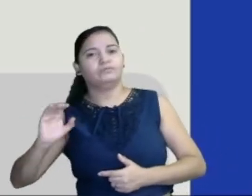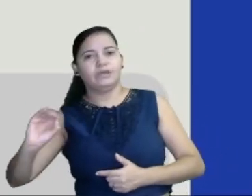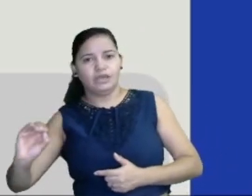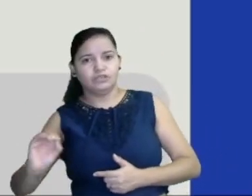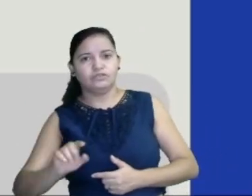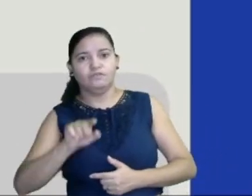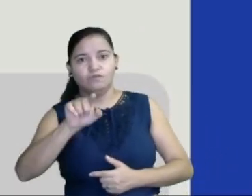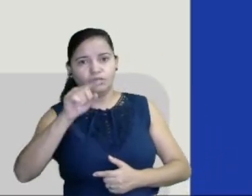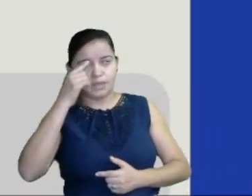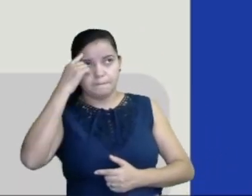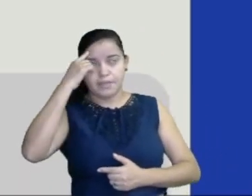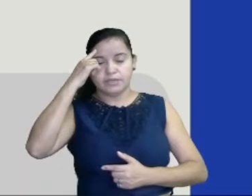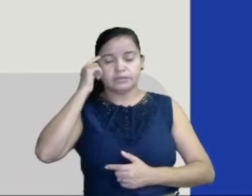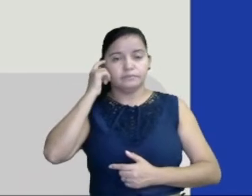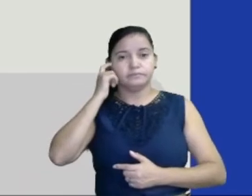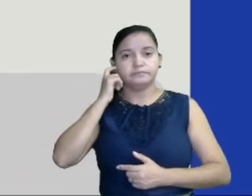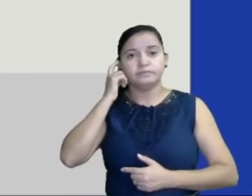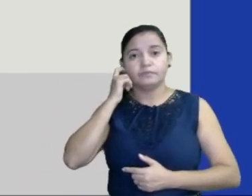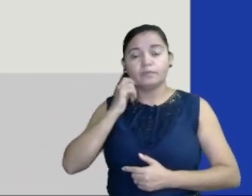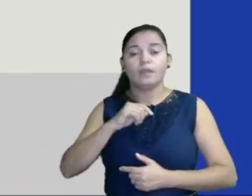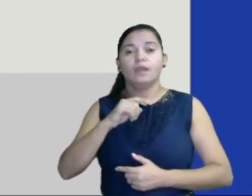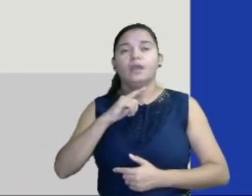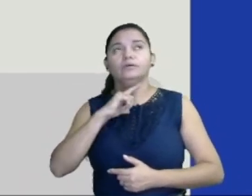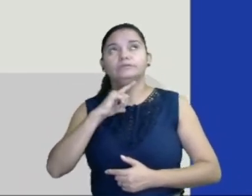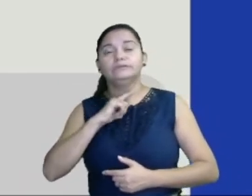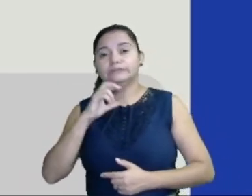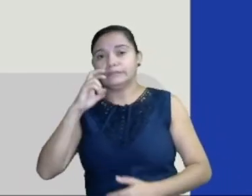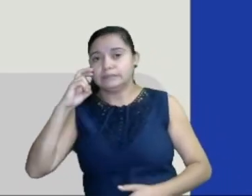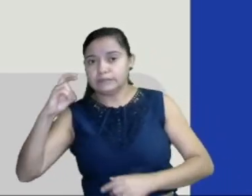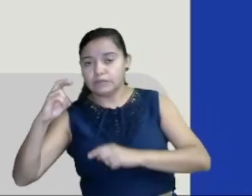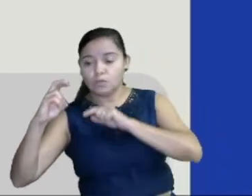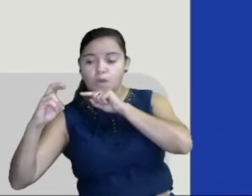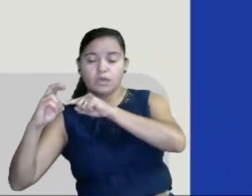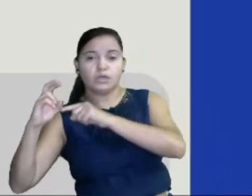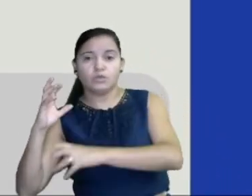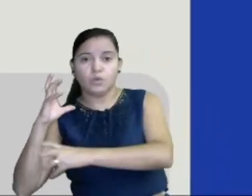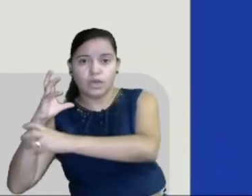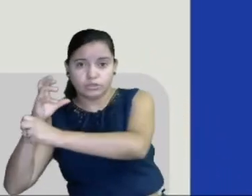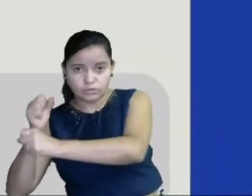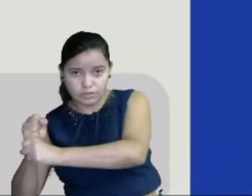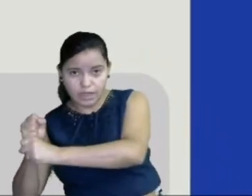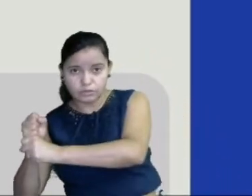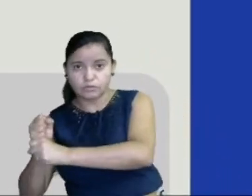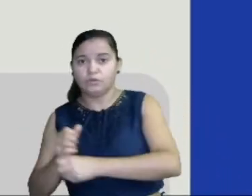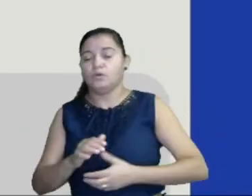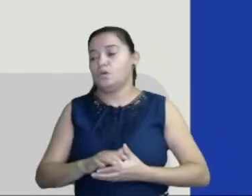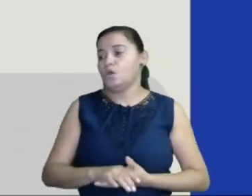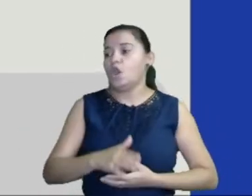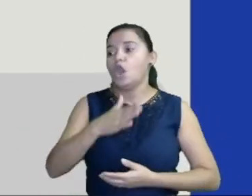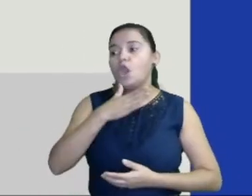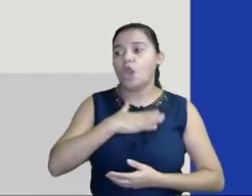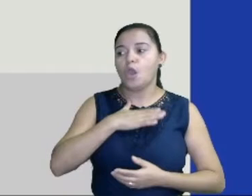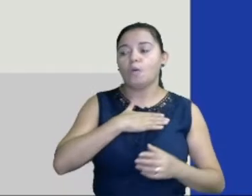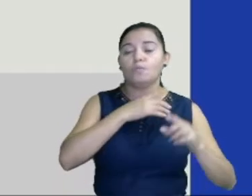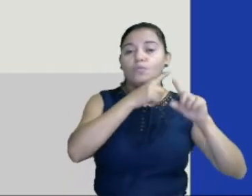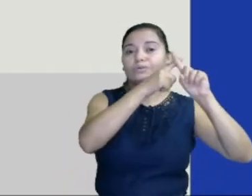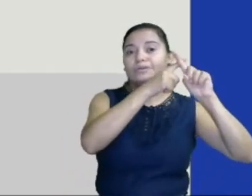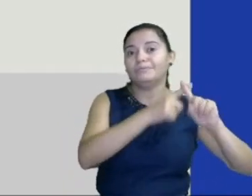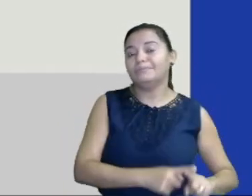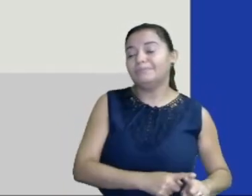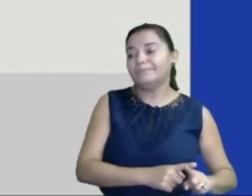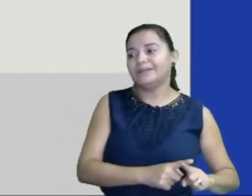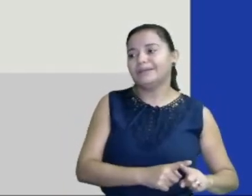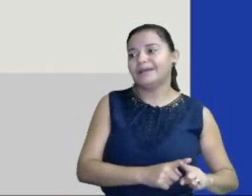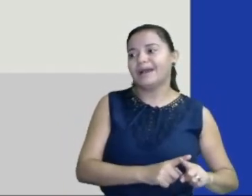Pensa bem aí se eu tinha cinco não paciente e ao multiplicação o dividendo por